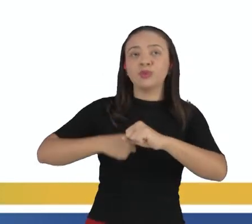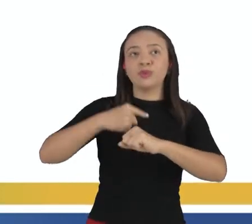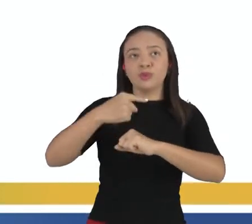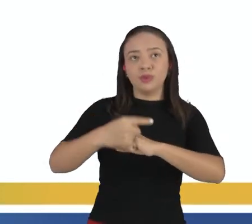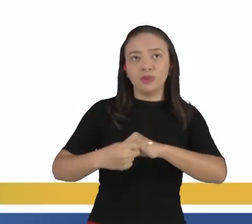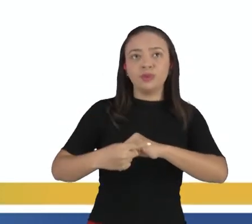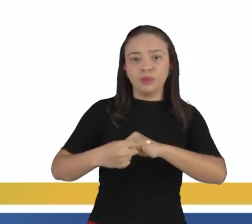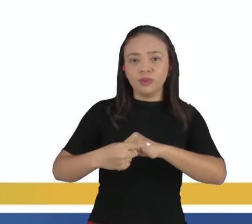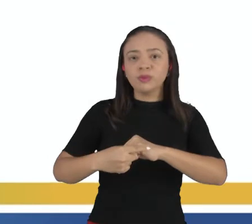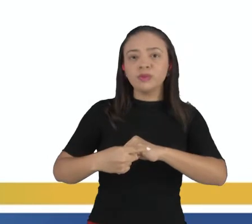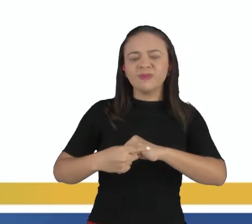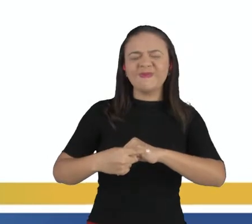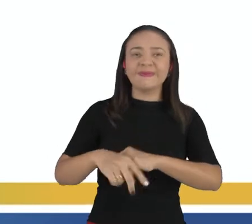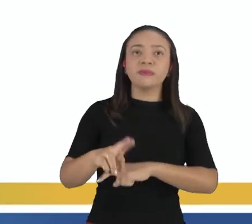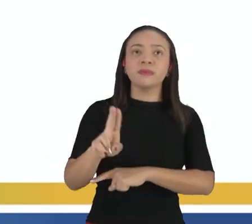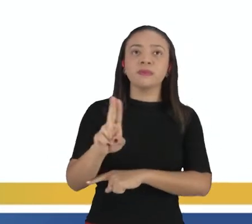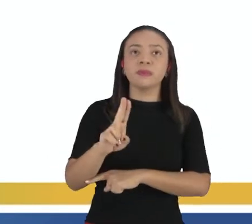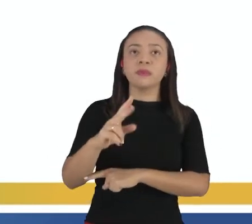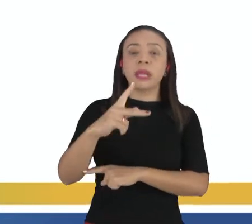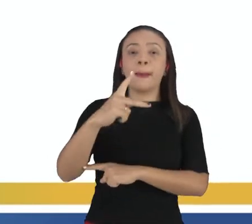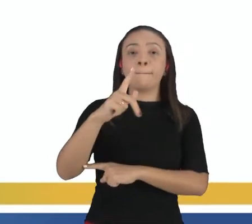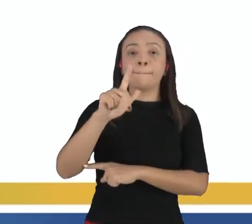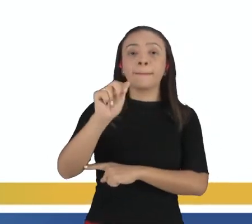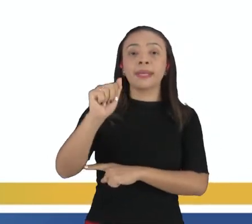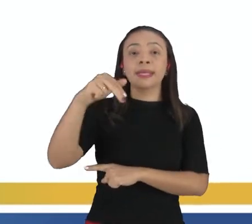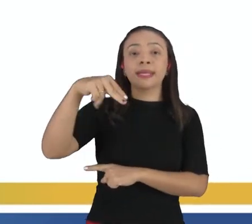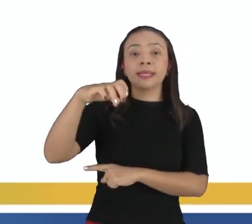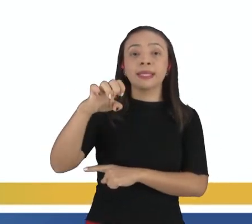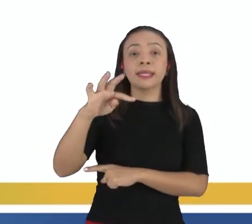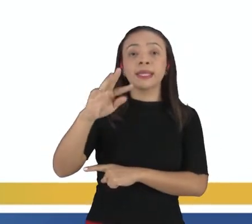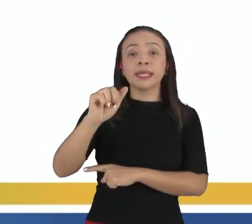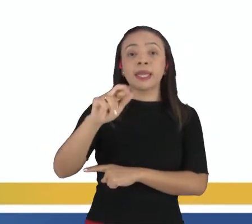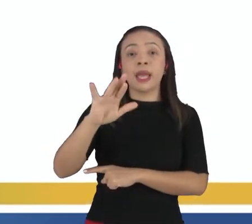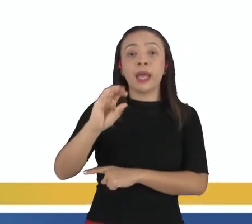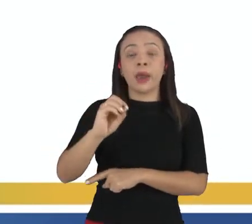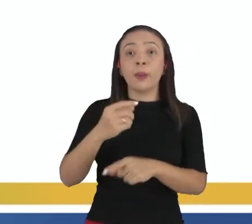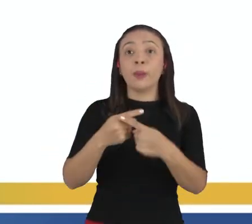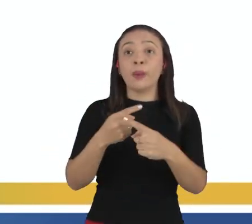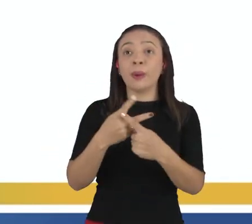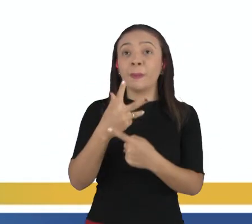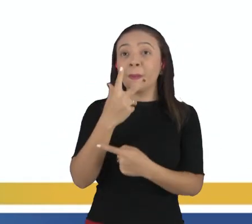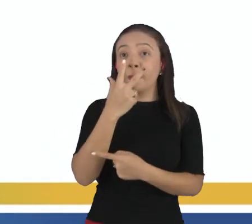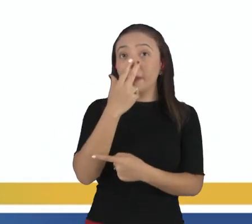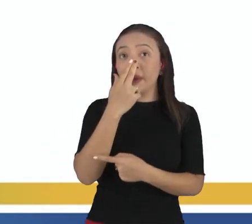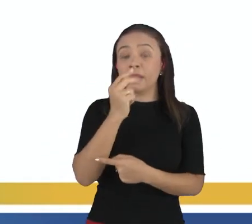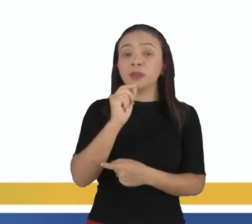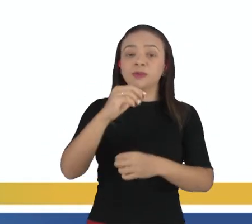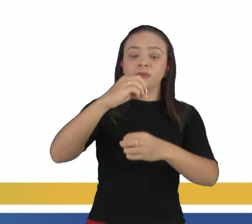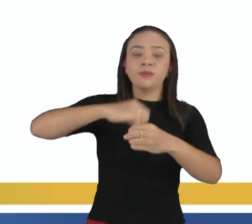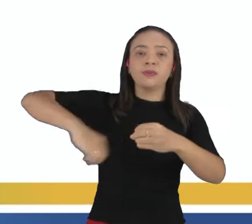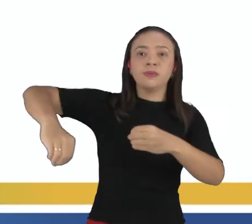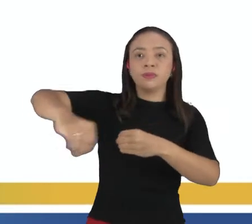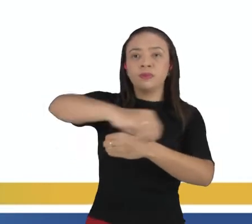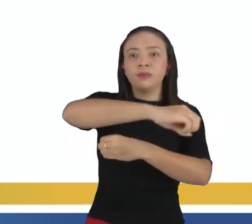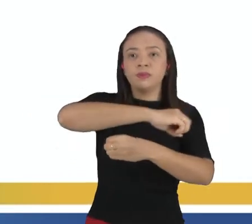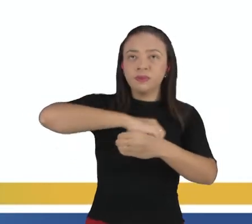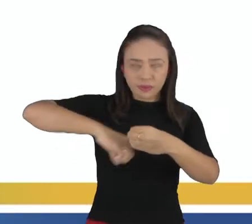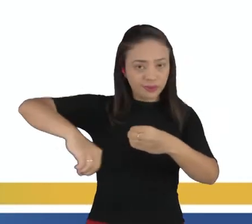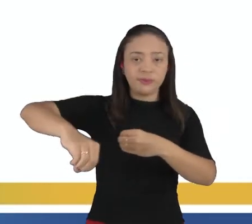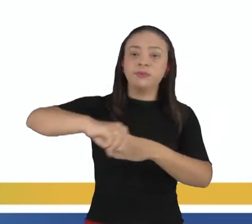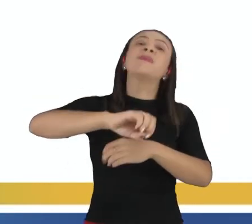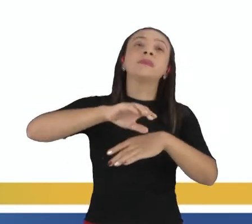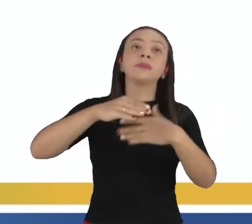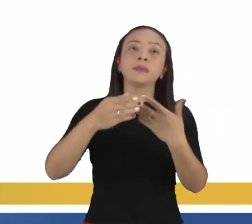Então, ele chama o modelo atômico dele de planetário, devido à sua semelhança com o nosso sistema solar. Então, nós temos aqui